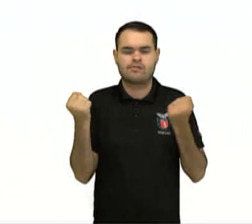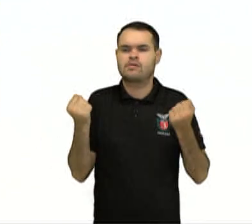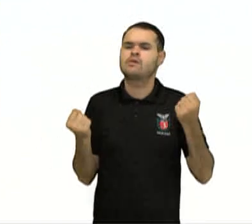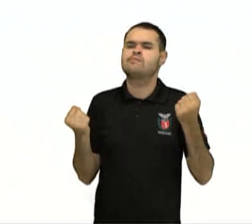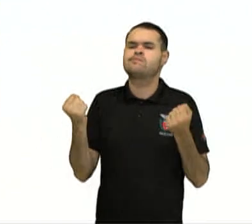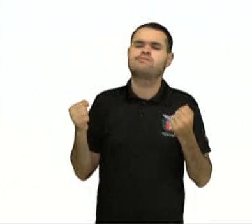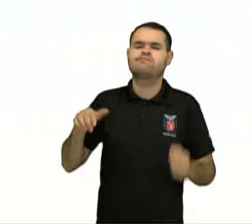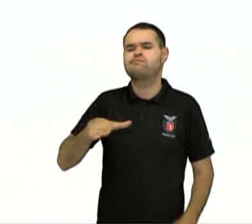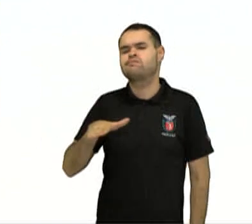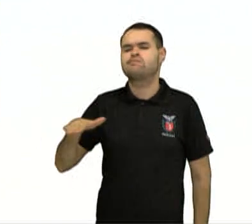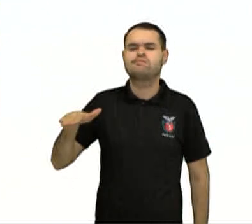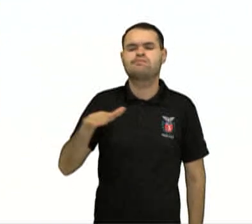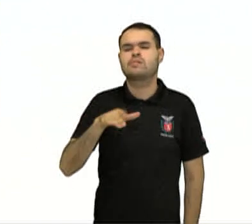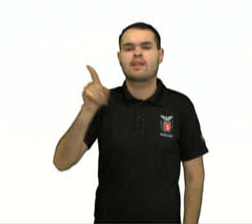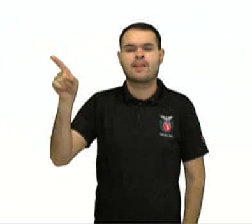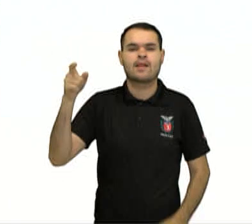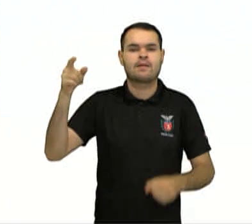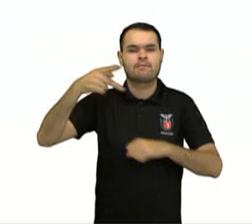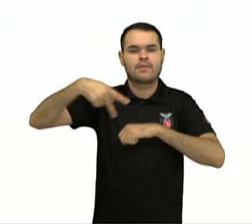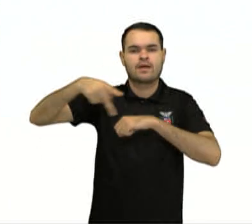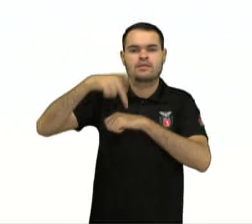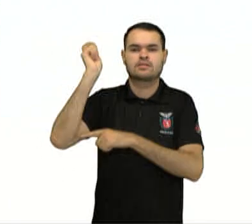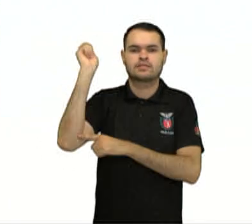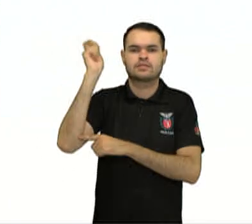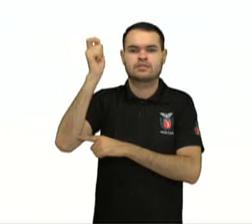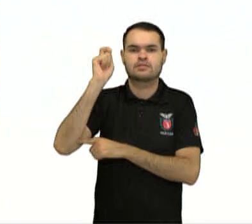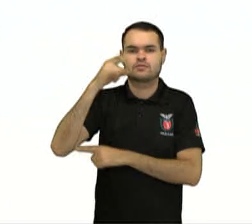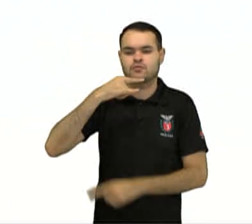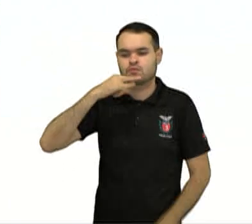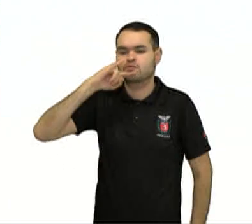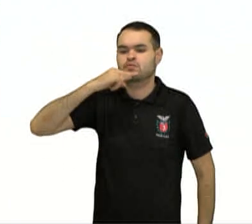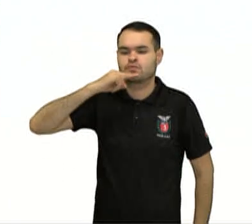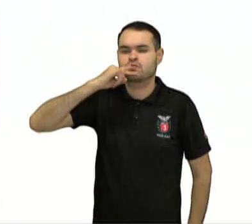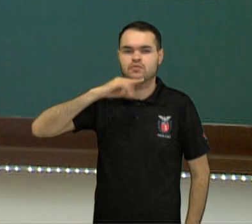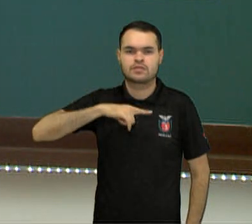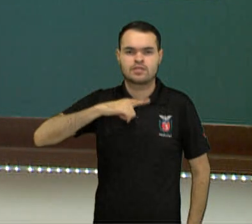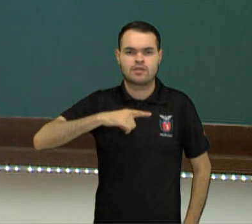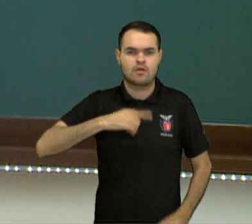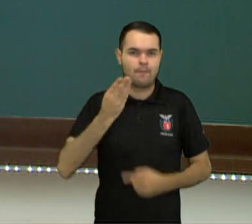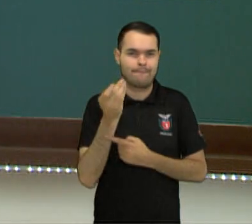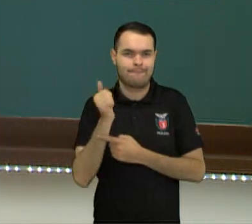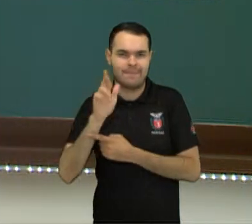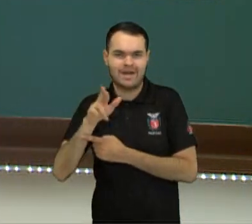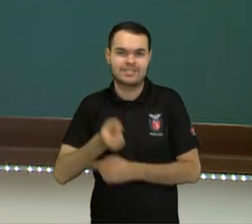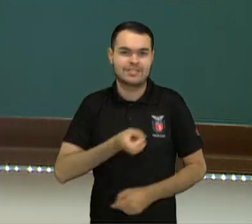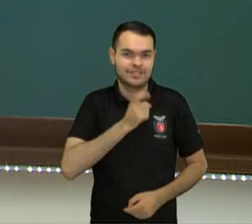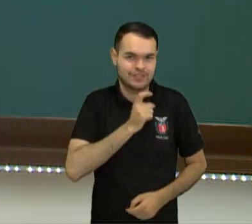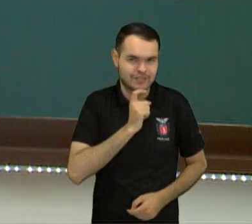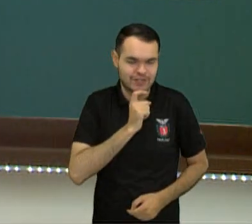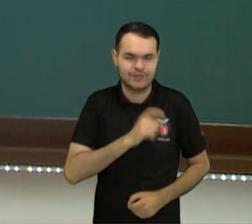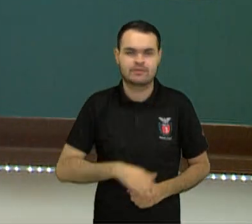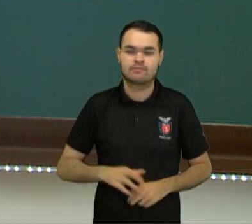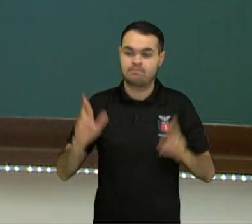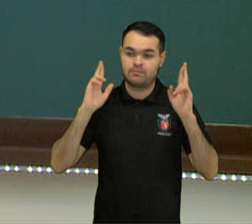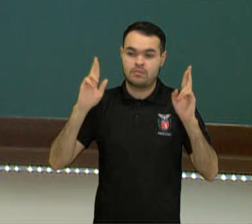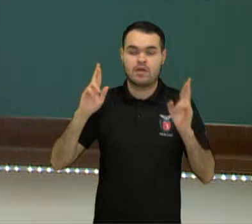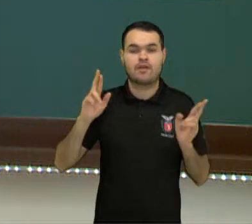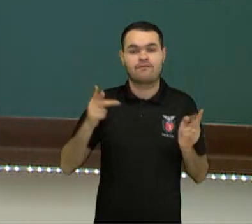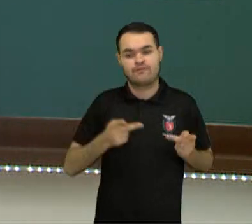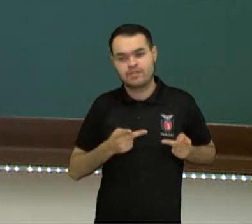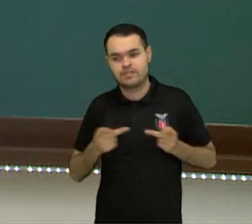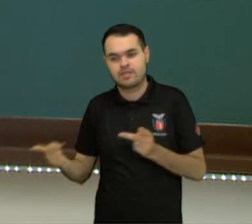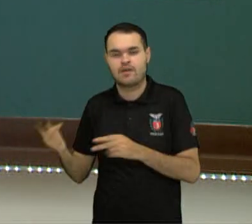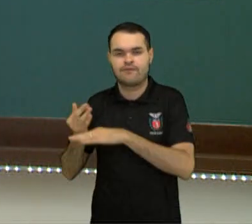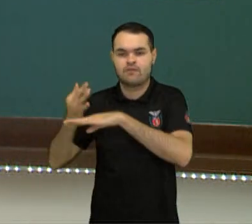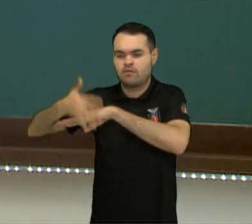a Argentina. Lá eu tomei alguns drinks no Ice Bar. Espero visitar Foz novamente. Eu gostei